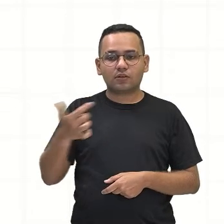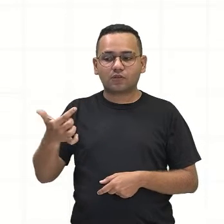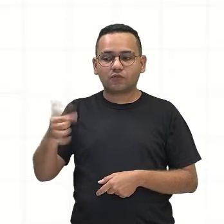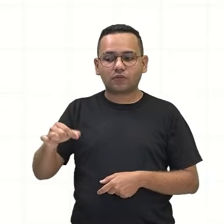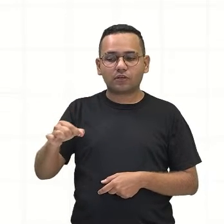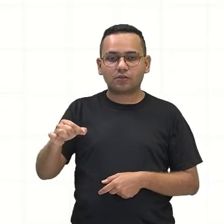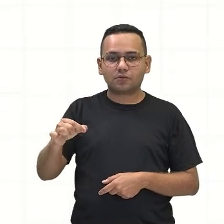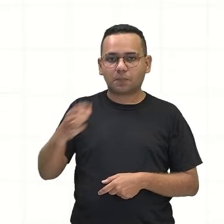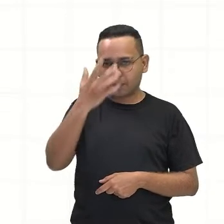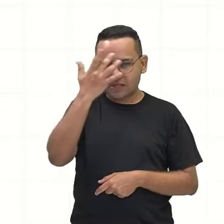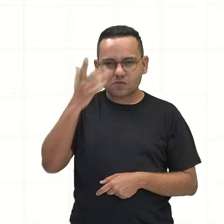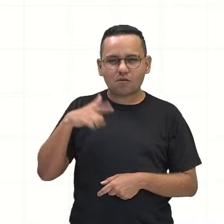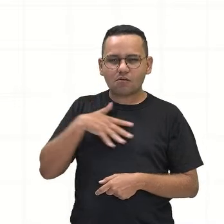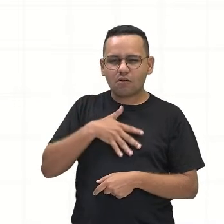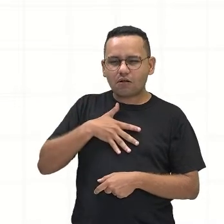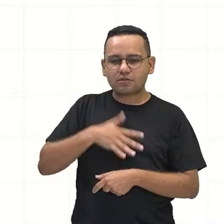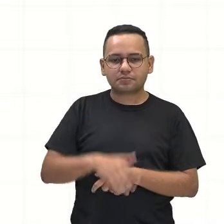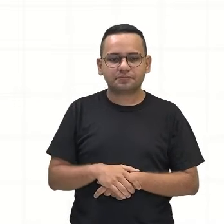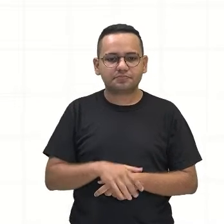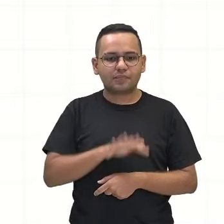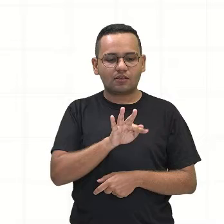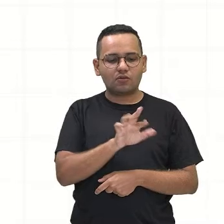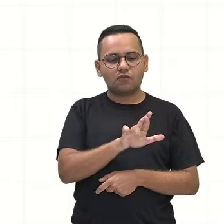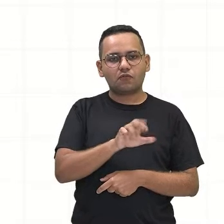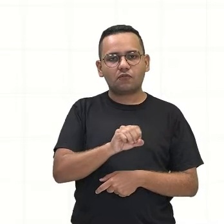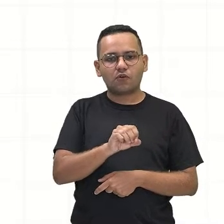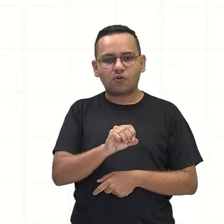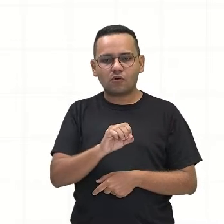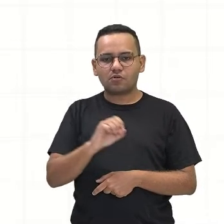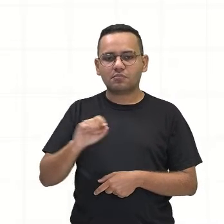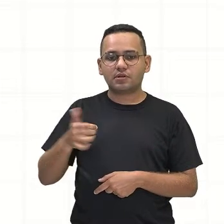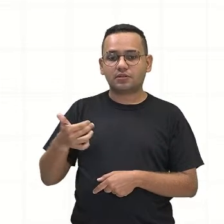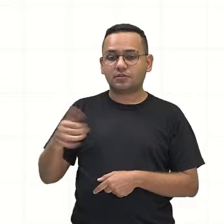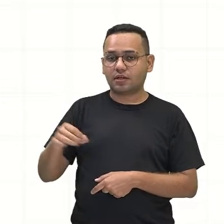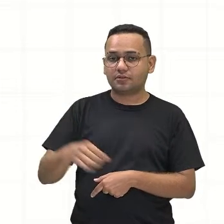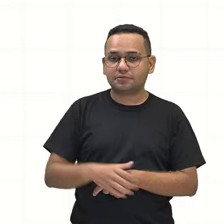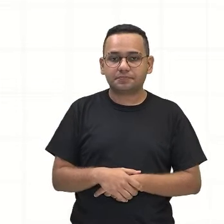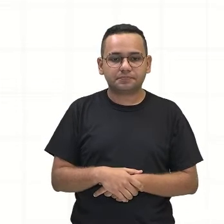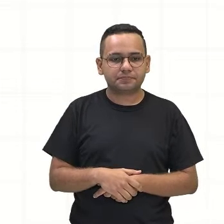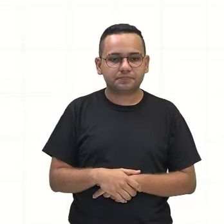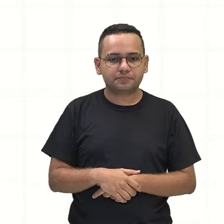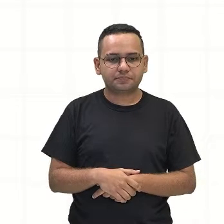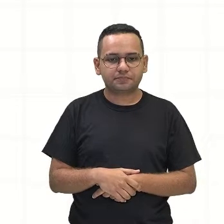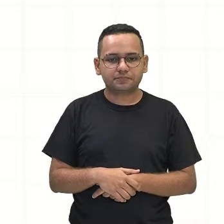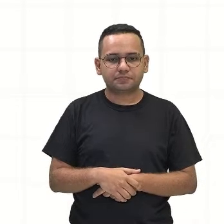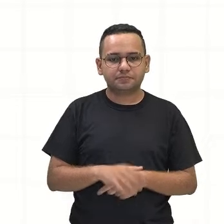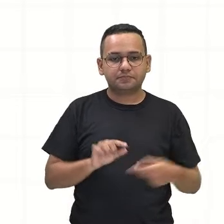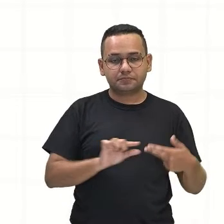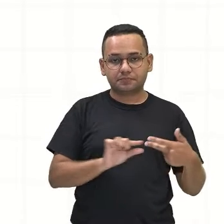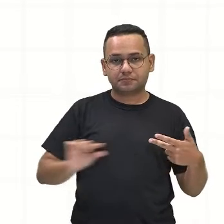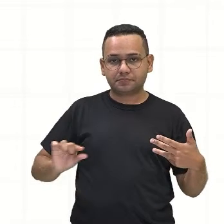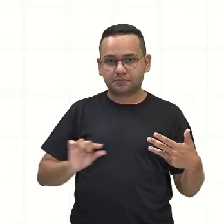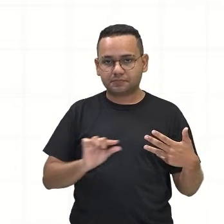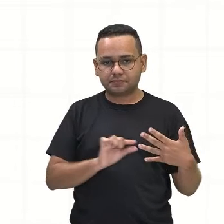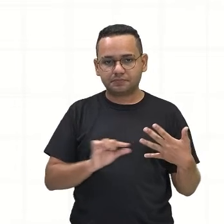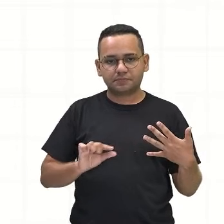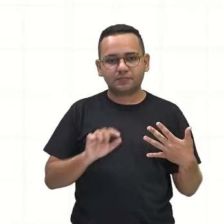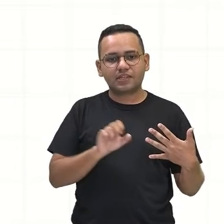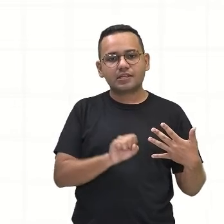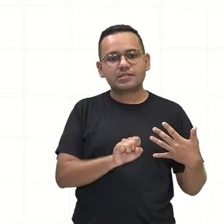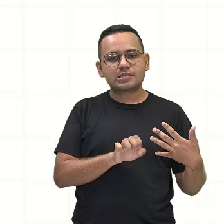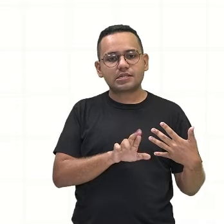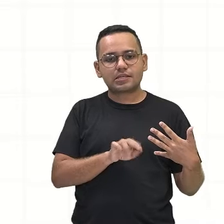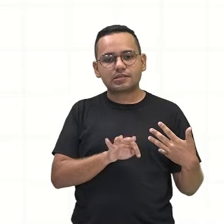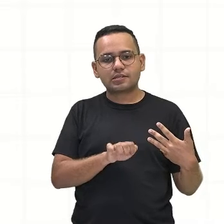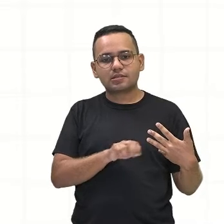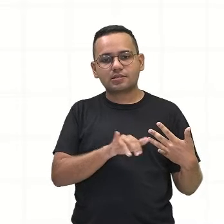Tem os professores do forró, 10. Tem o pessoal do sertanejo, que eu até achei que ia ser mais,